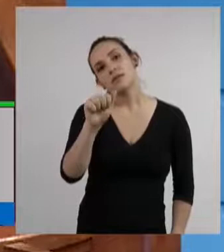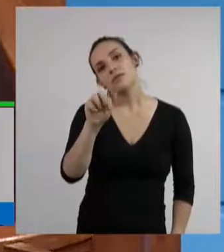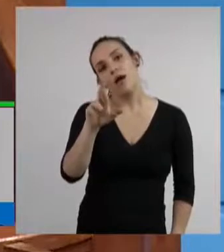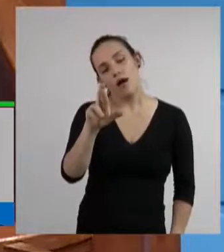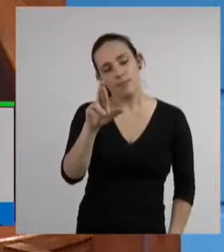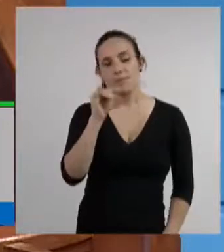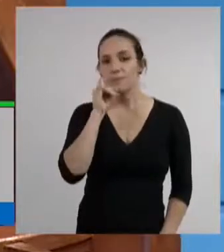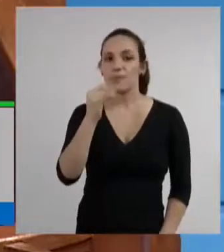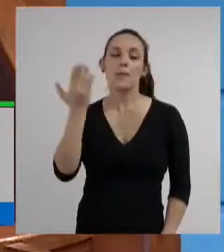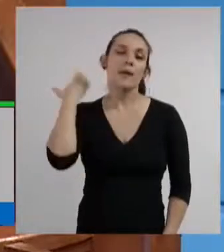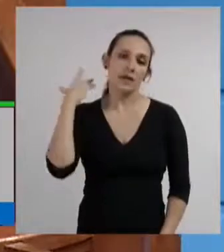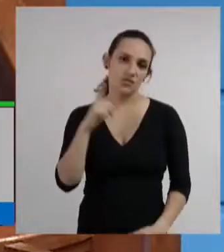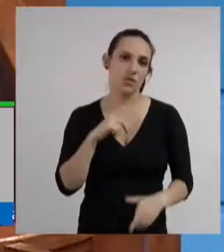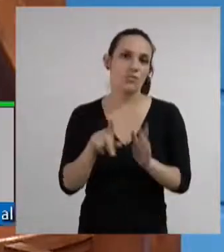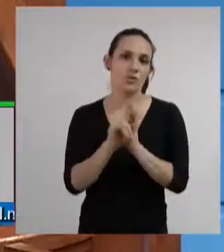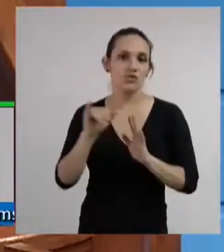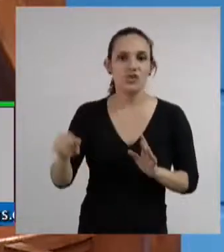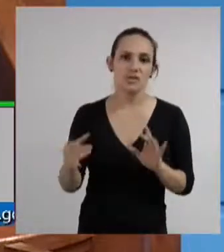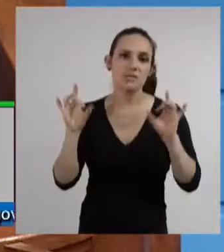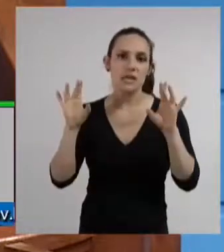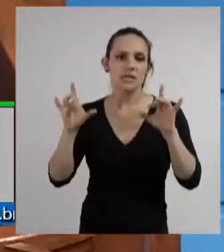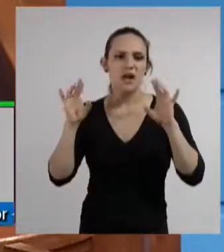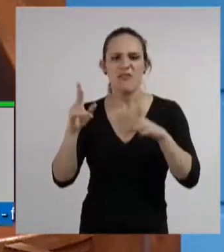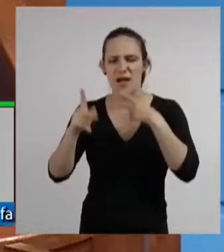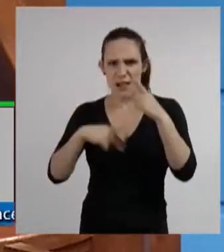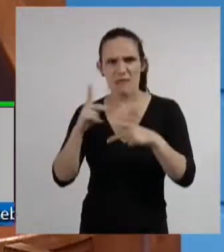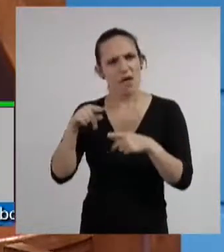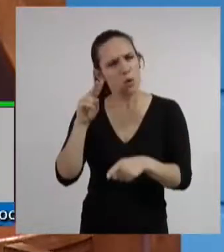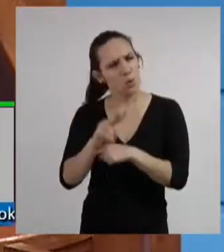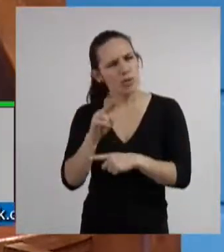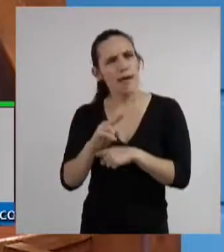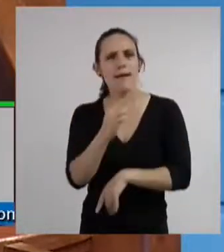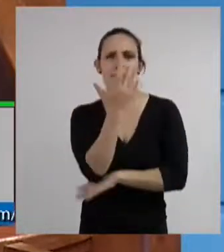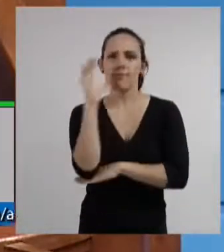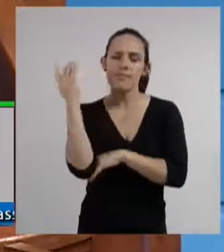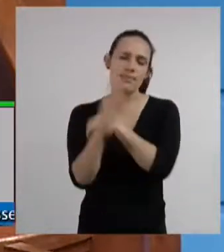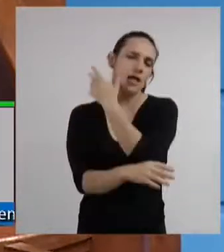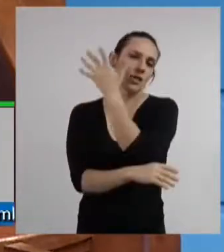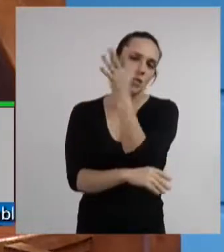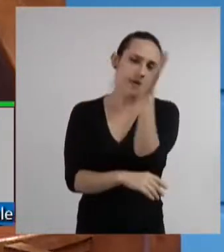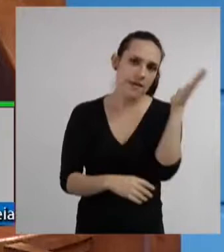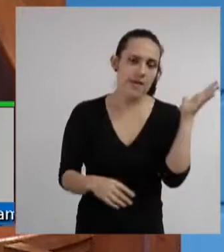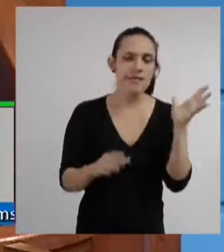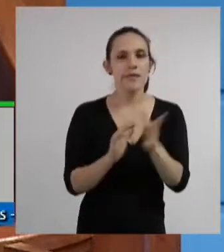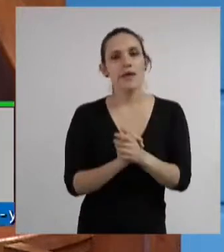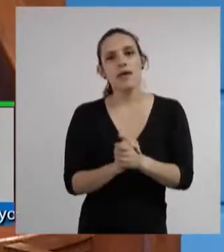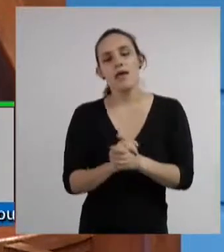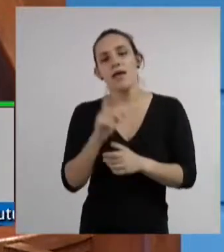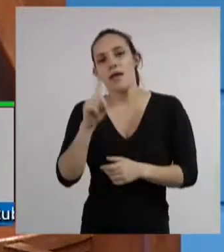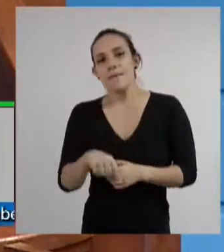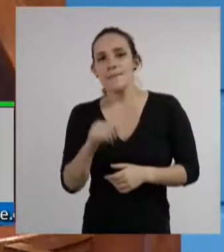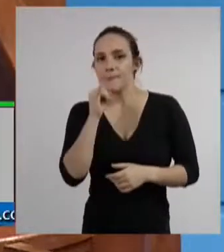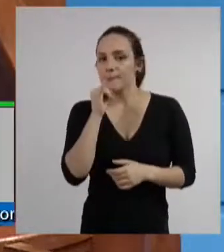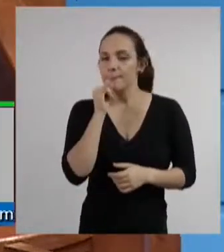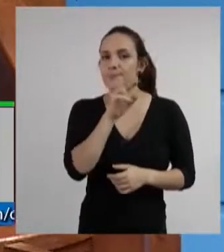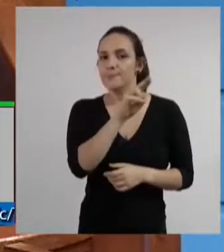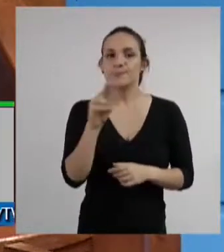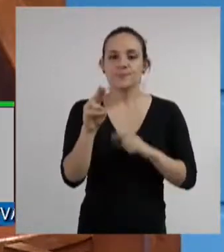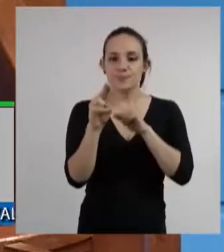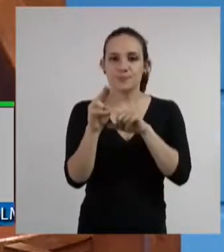que falava também sobre a questão da preservação, que seria a formação das